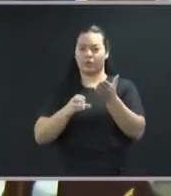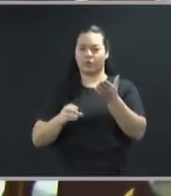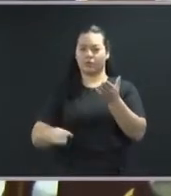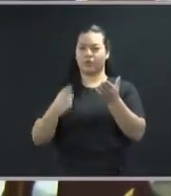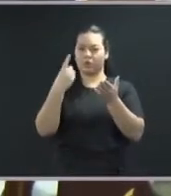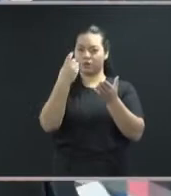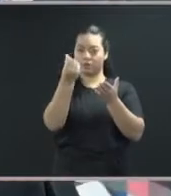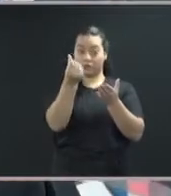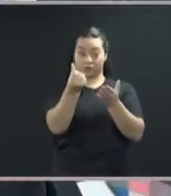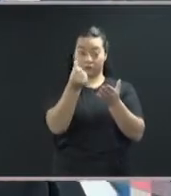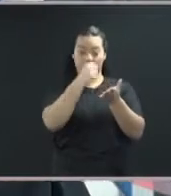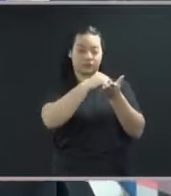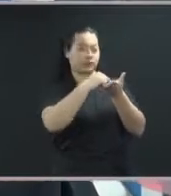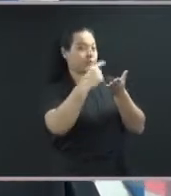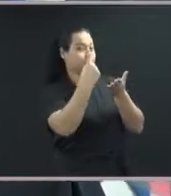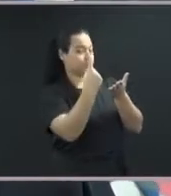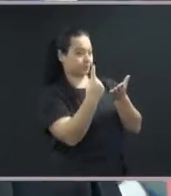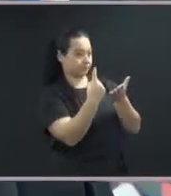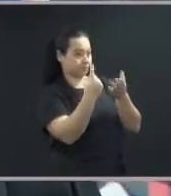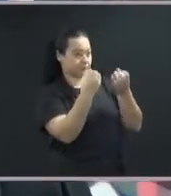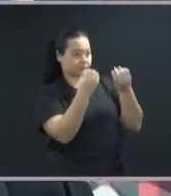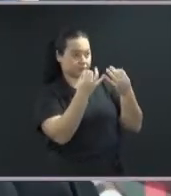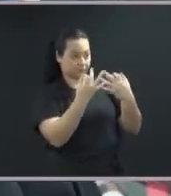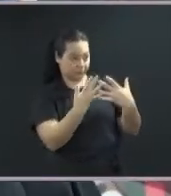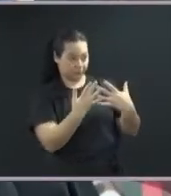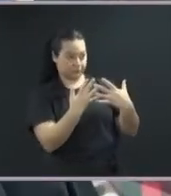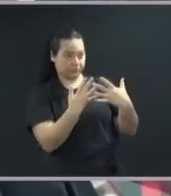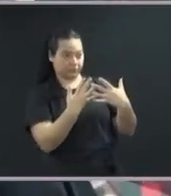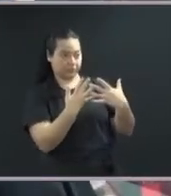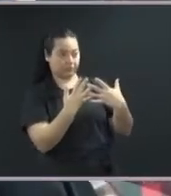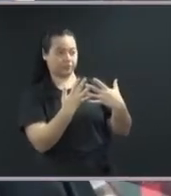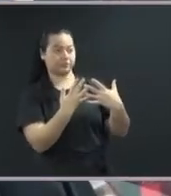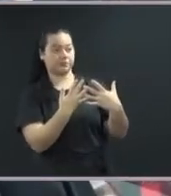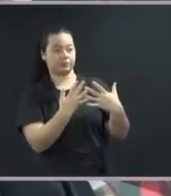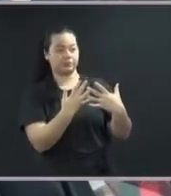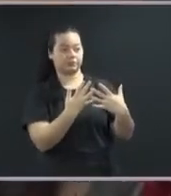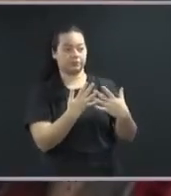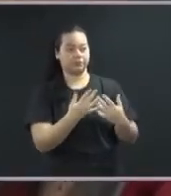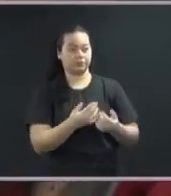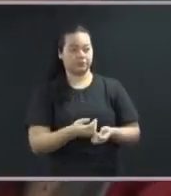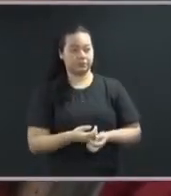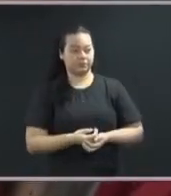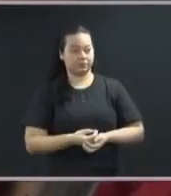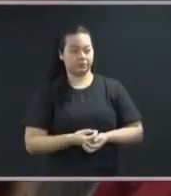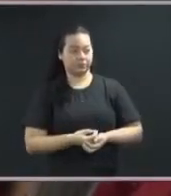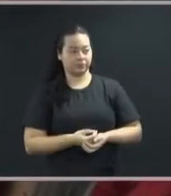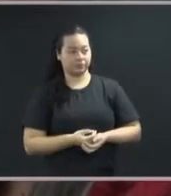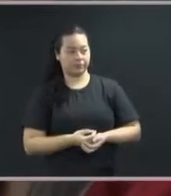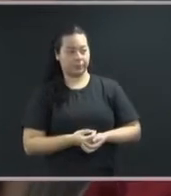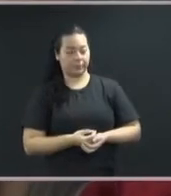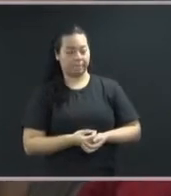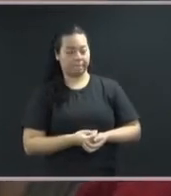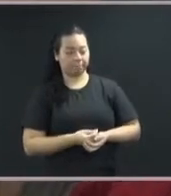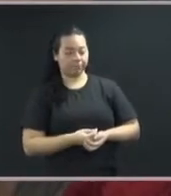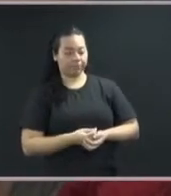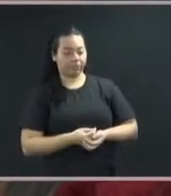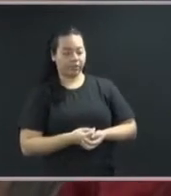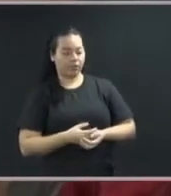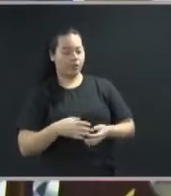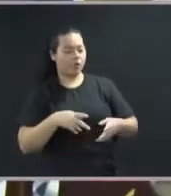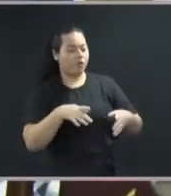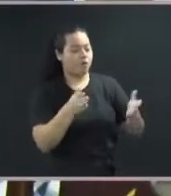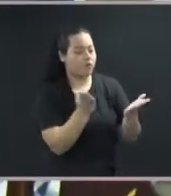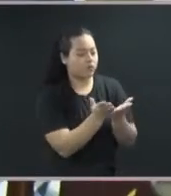no Senhor, como convém aos santos, e a ajudeis, a nossa irmã, em qualquer coisa que